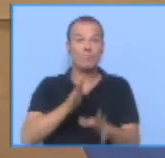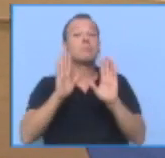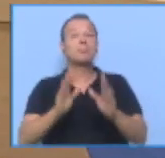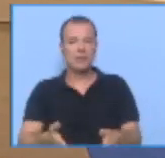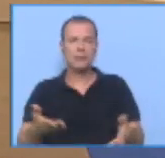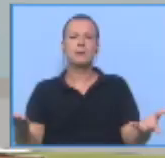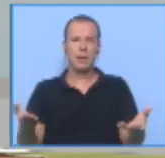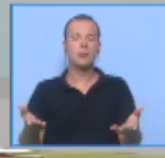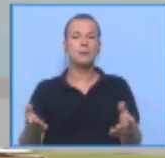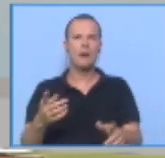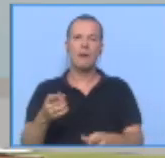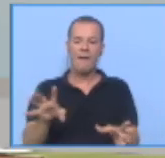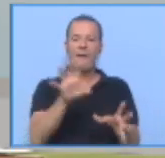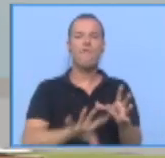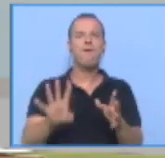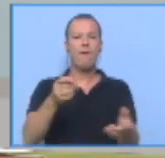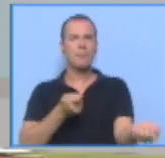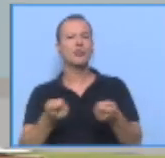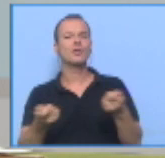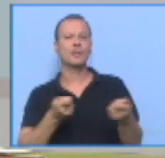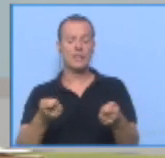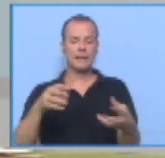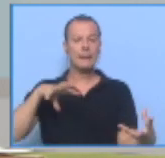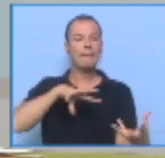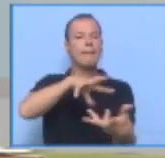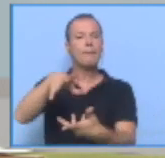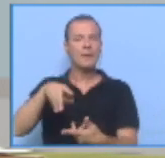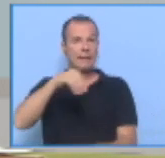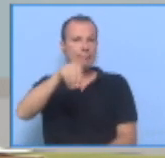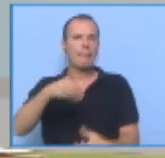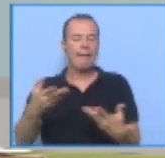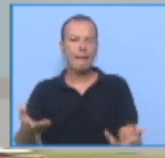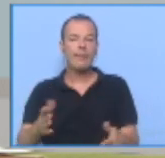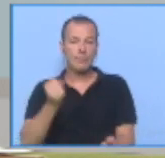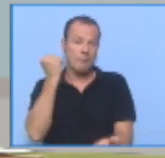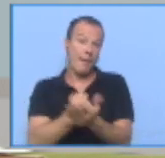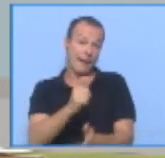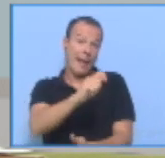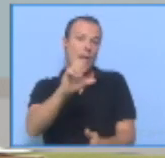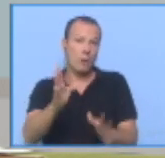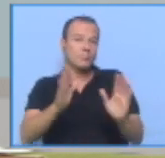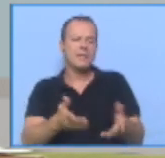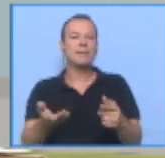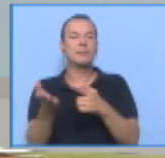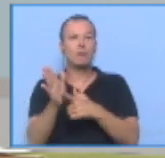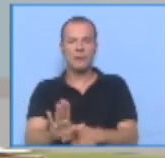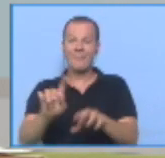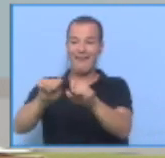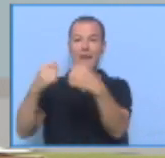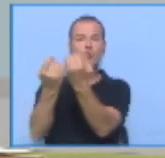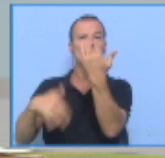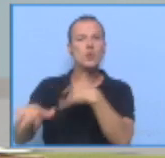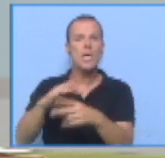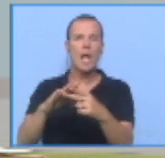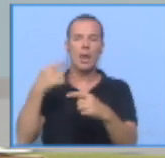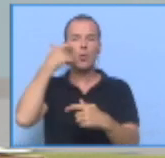certa maneira de governar a terra que tem que ter esta marca ecológica. A ecologia social, humana, cultural, tem a